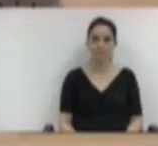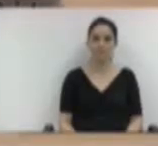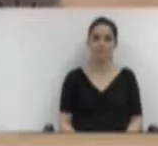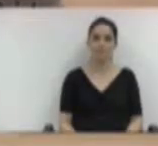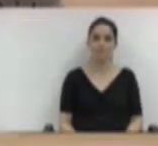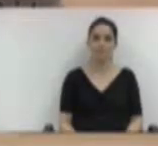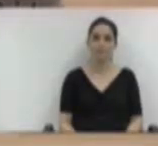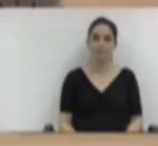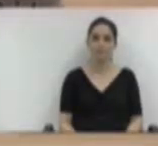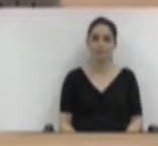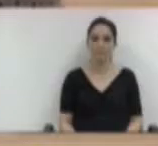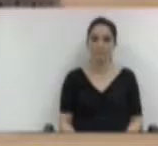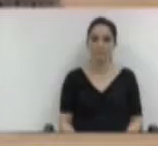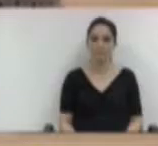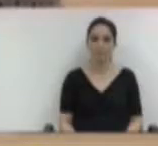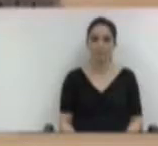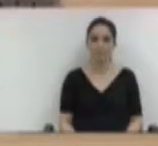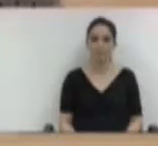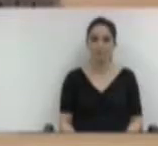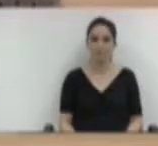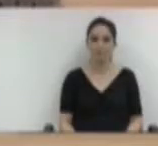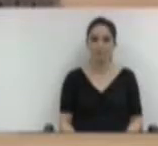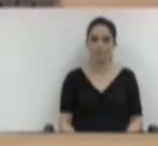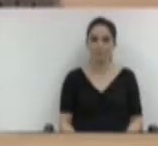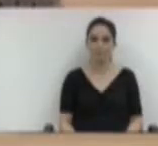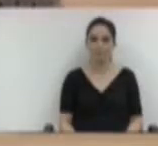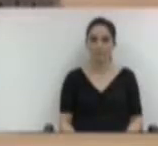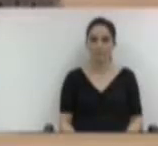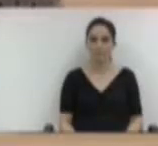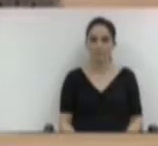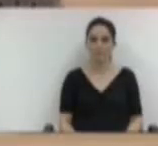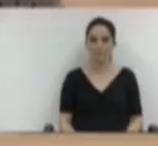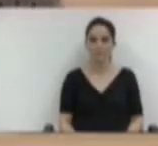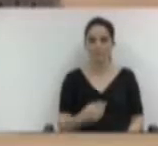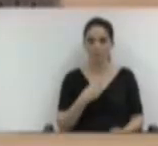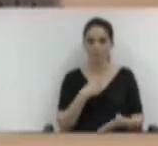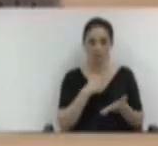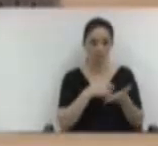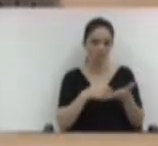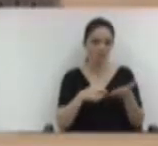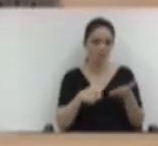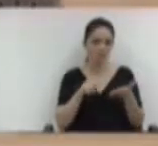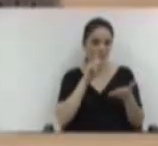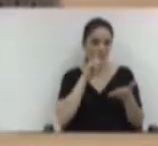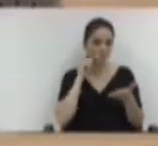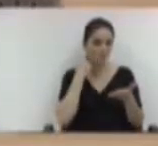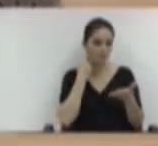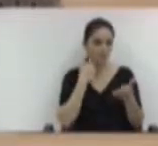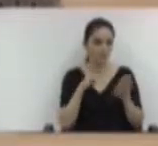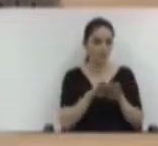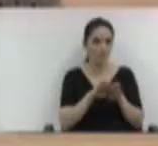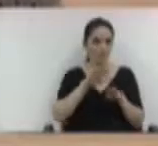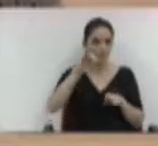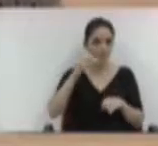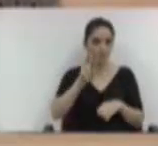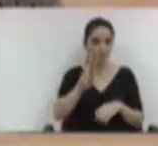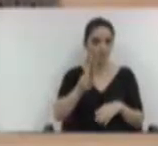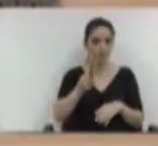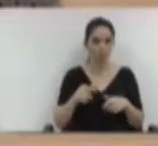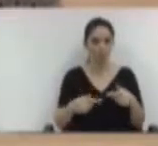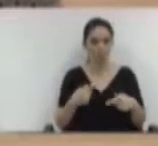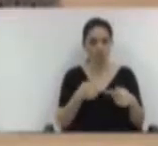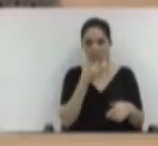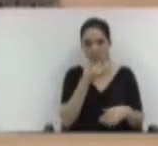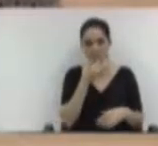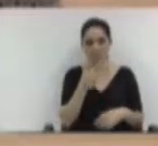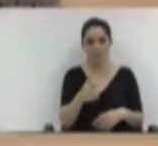910/2015, assinado por minha pessoa e pelo vereador Junegão, está em discussão. Não havendo